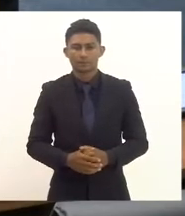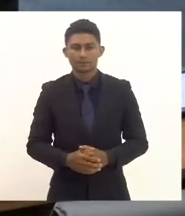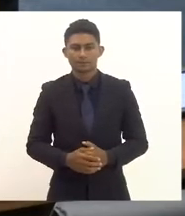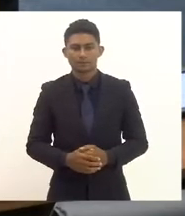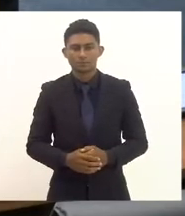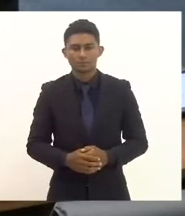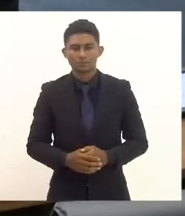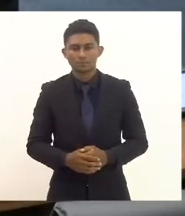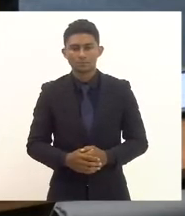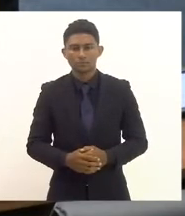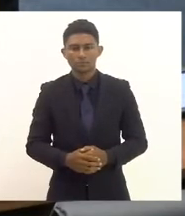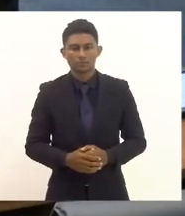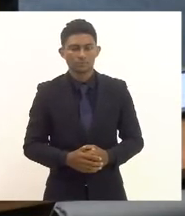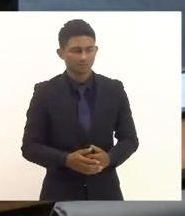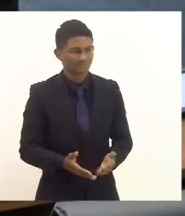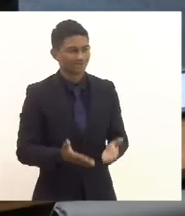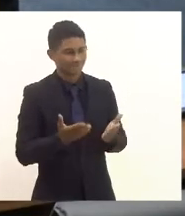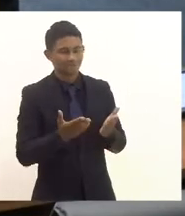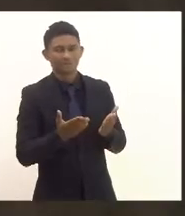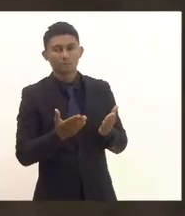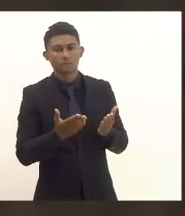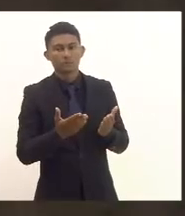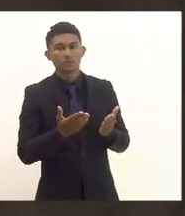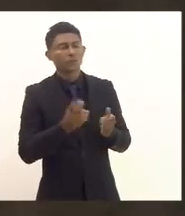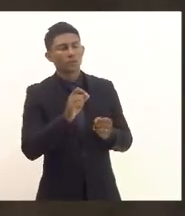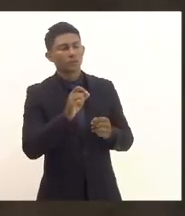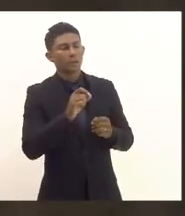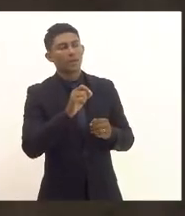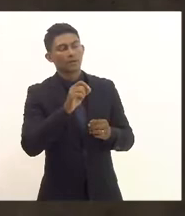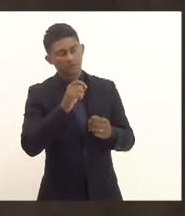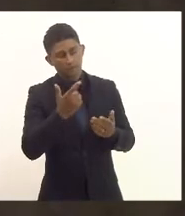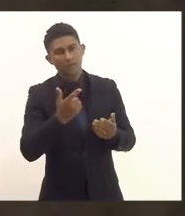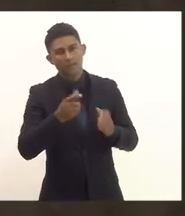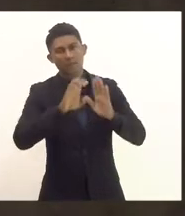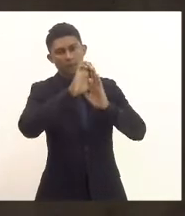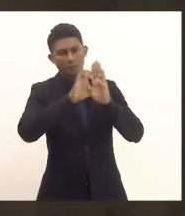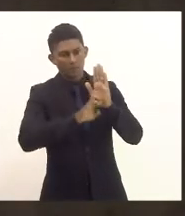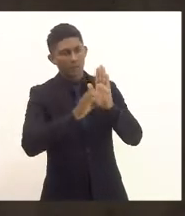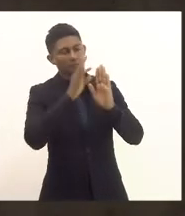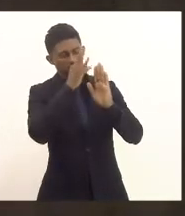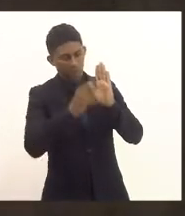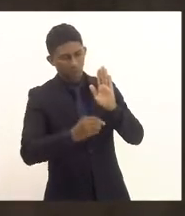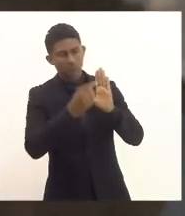o seu presente parecer pela juridicidade com emendas